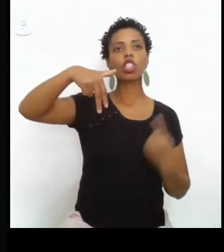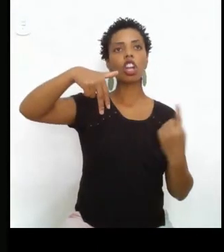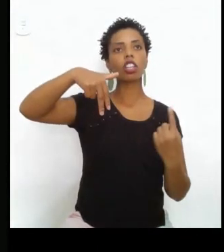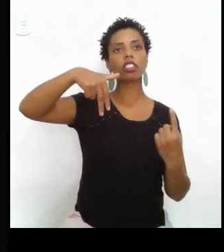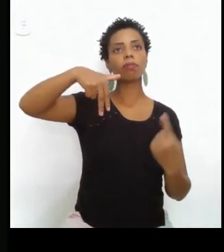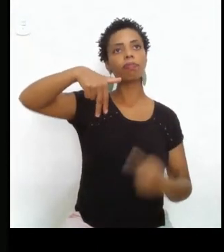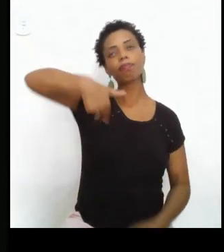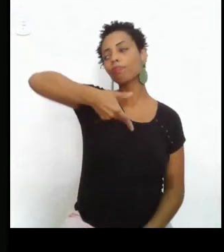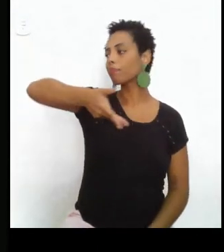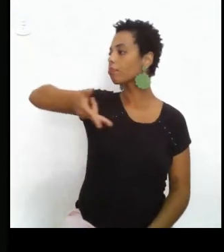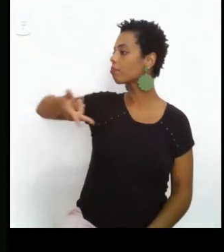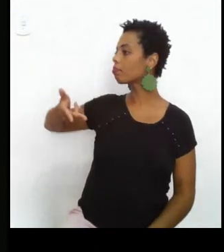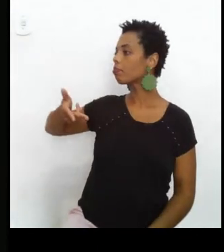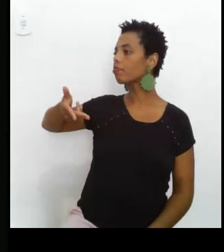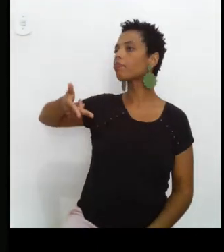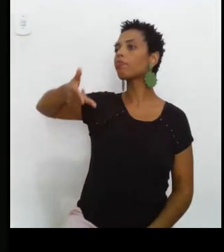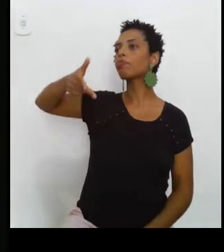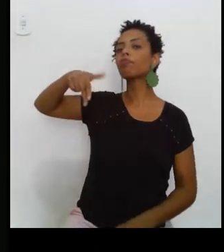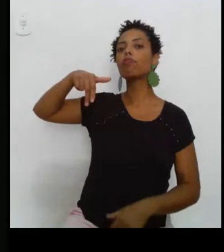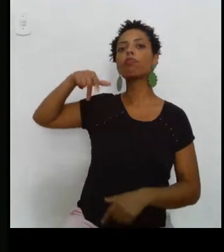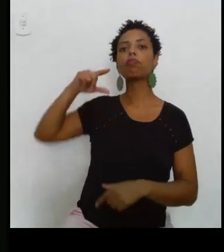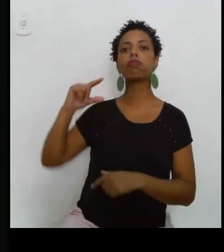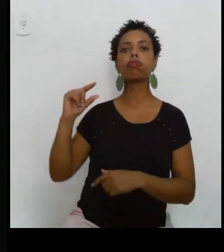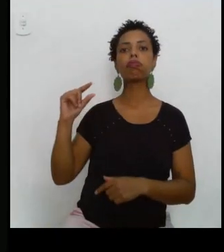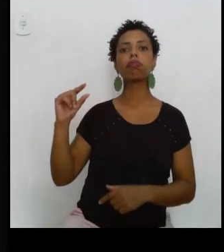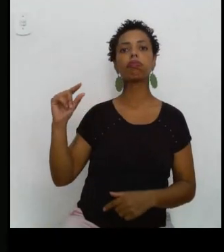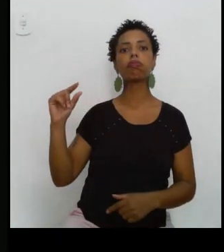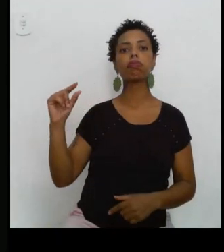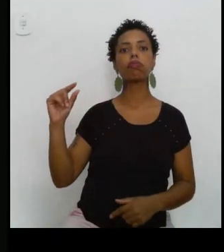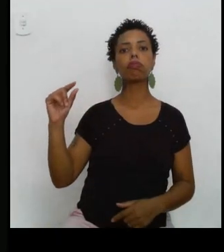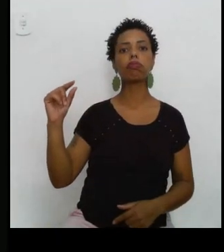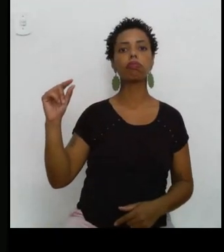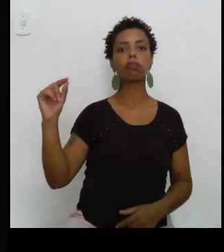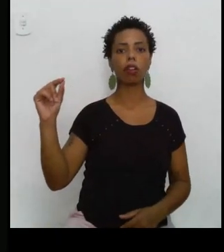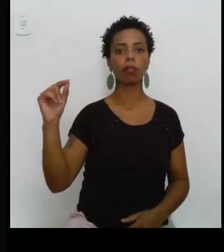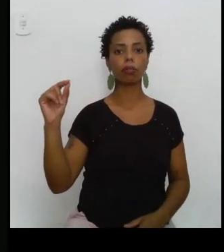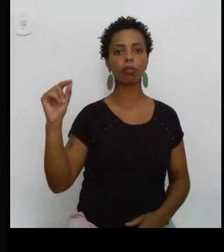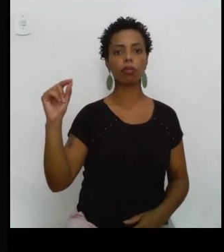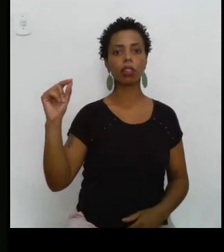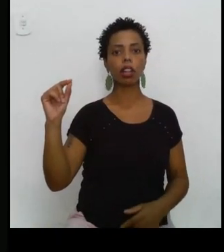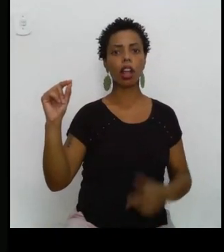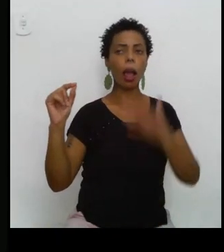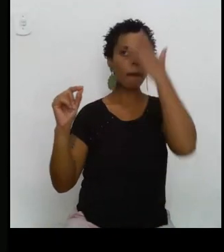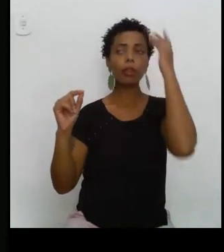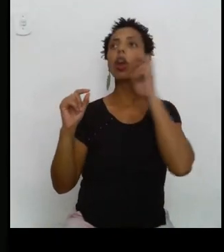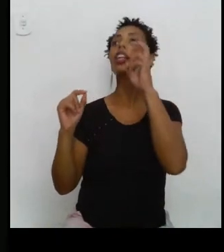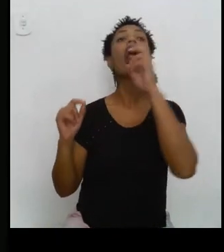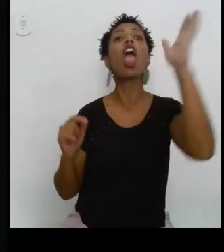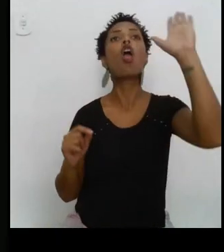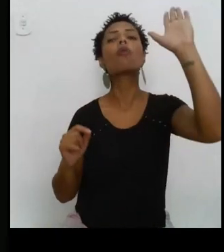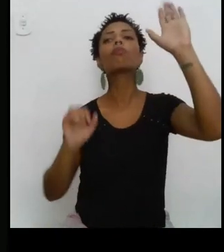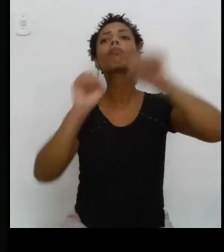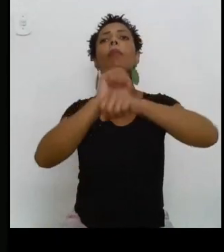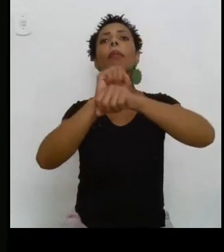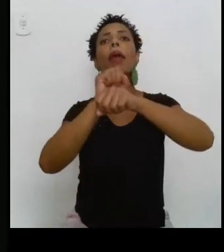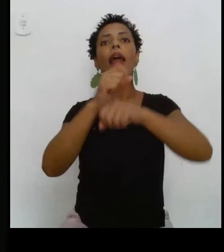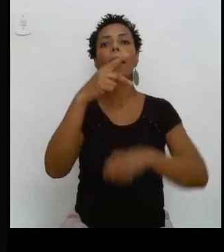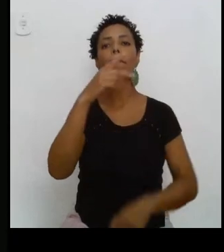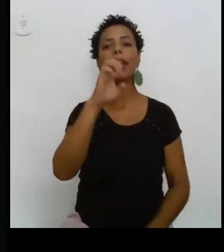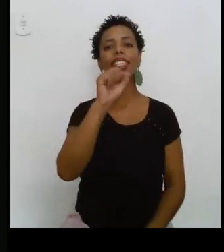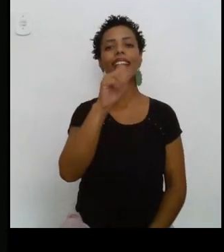e começa a caminhar umas ela já mesmo me espera eu vou ele tá Apesar dele